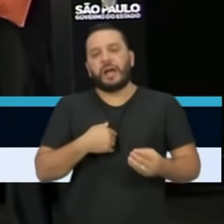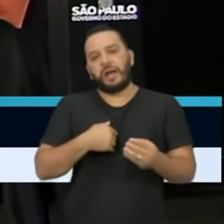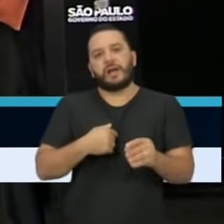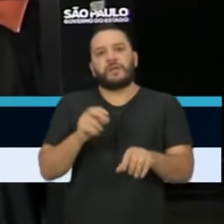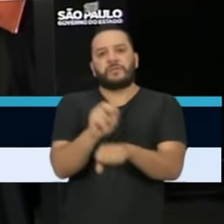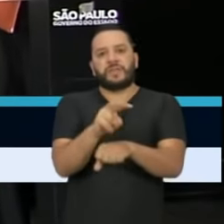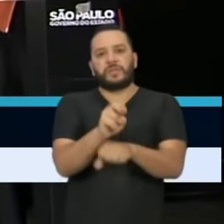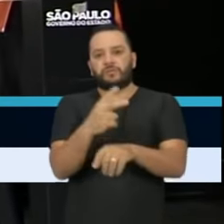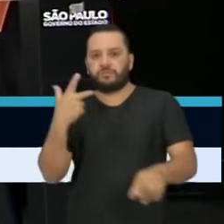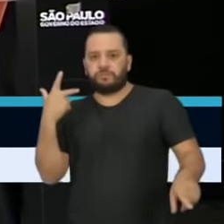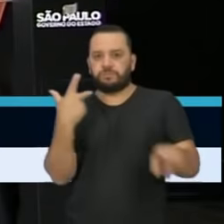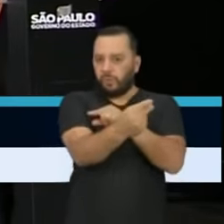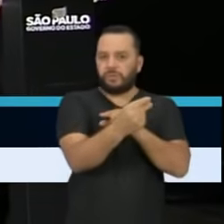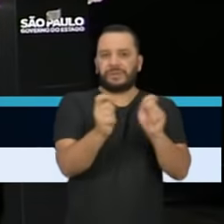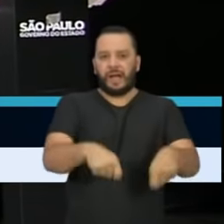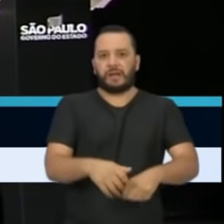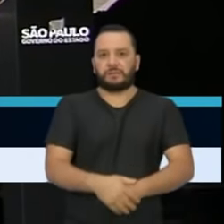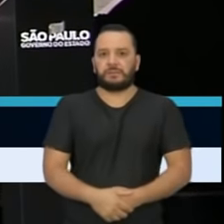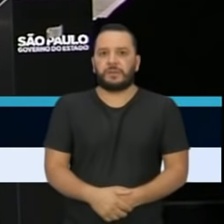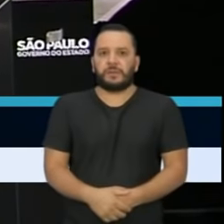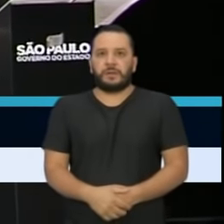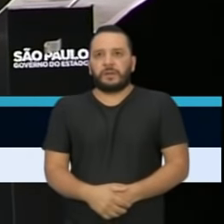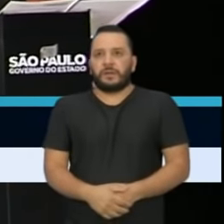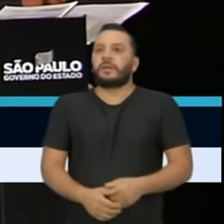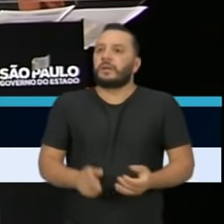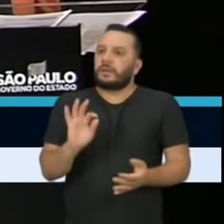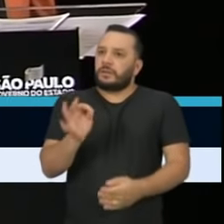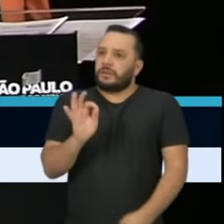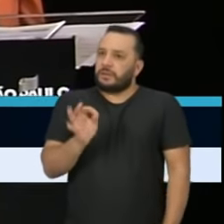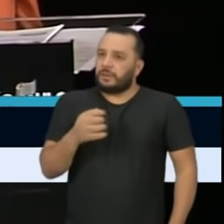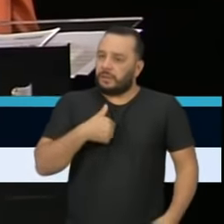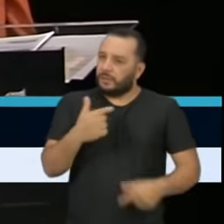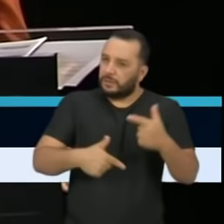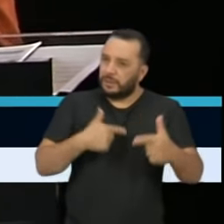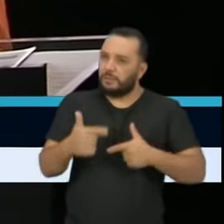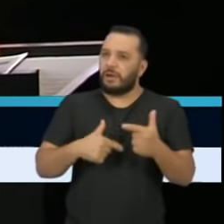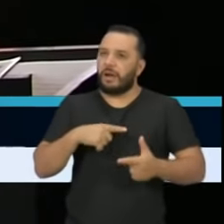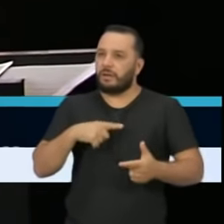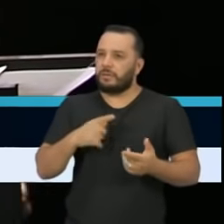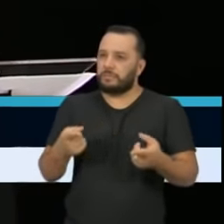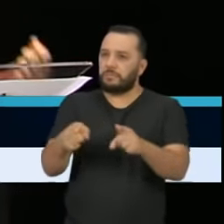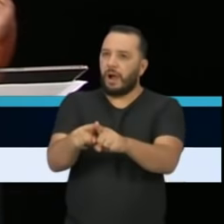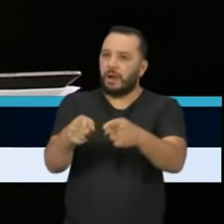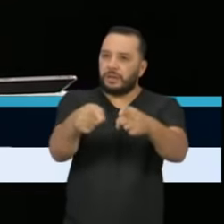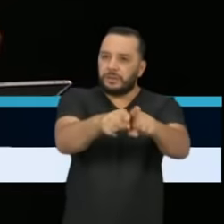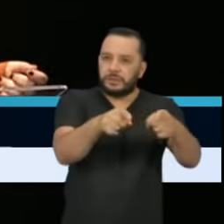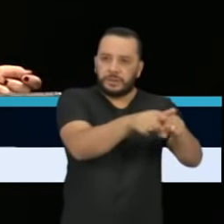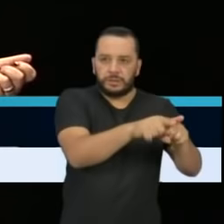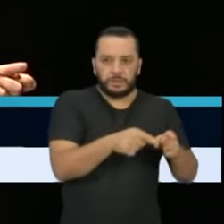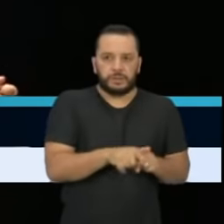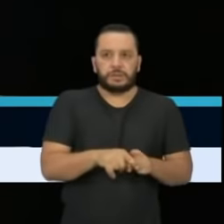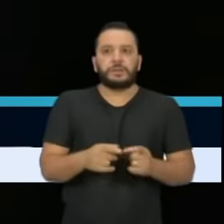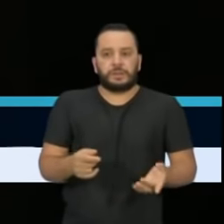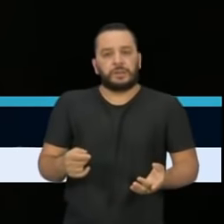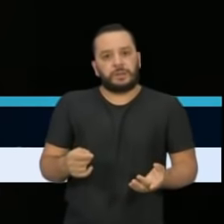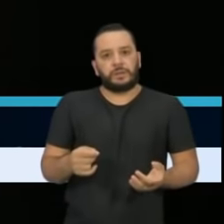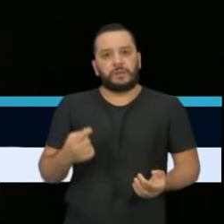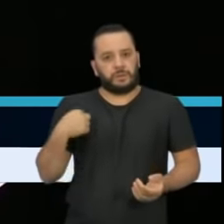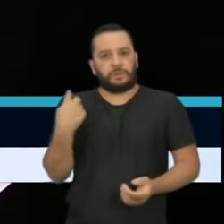Sato. É isso mesmo, governador. O nosso trabalho é um trabalho em conjunto, né, para todos nós